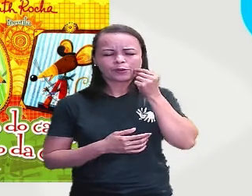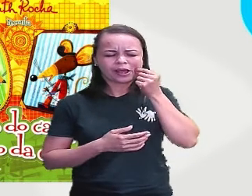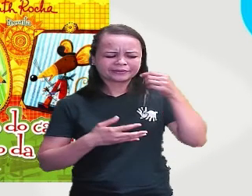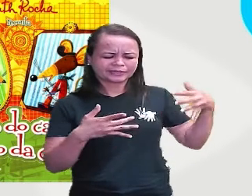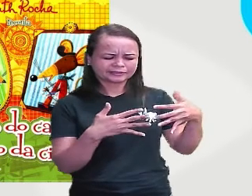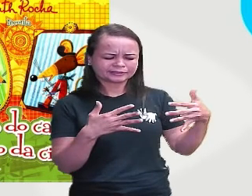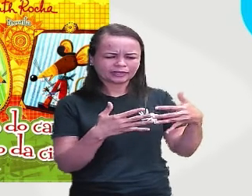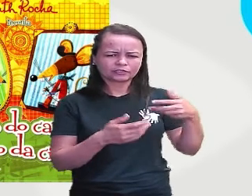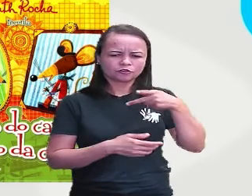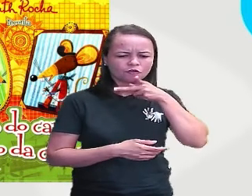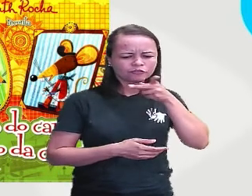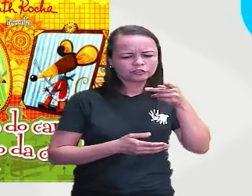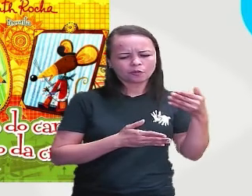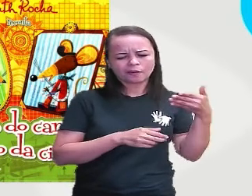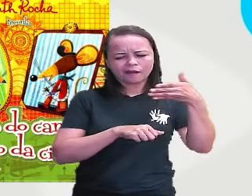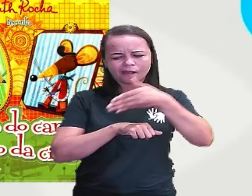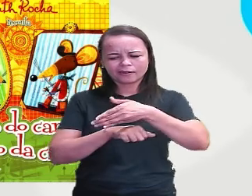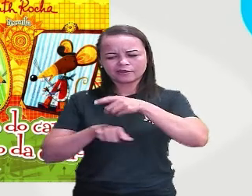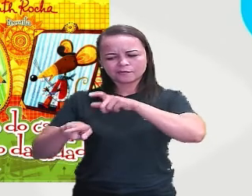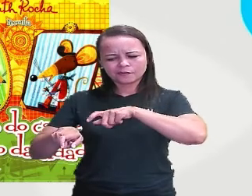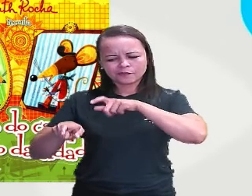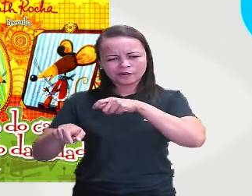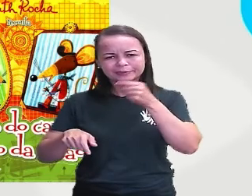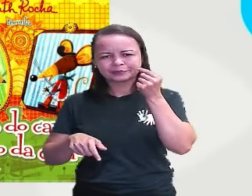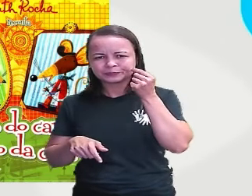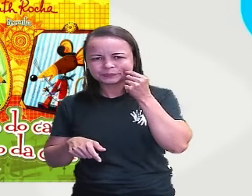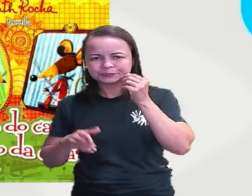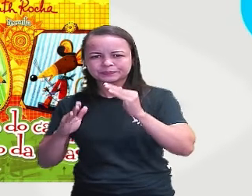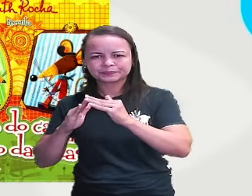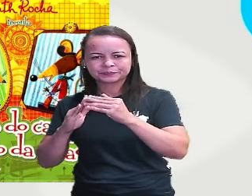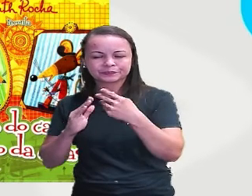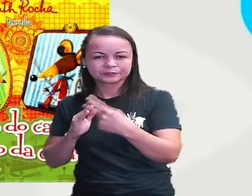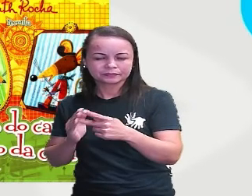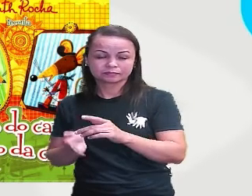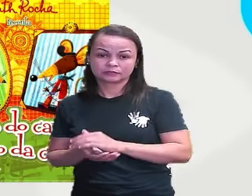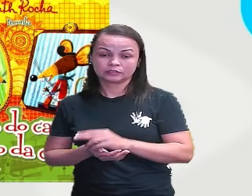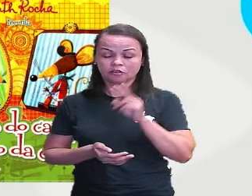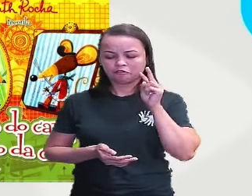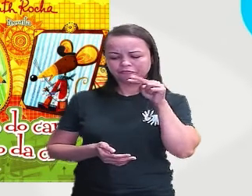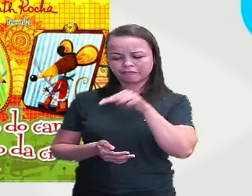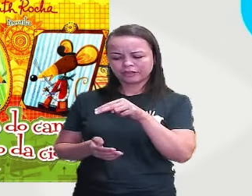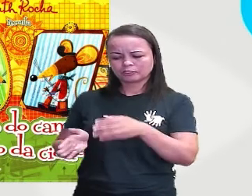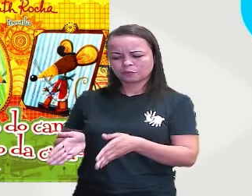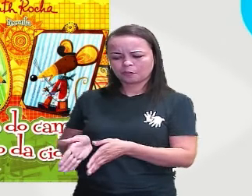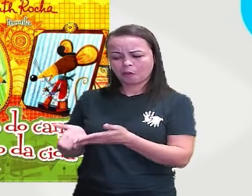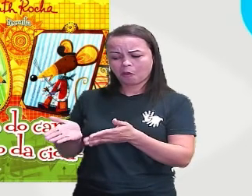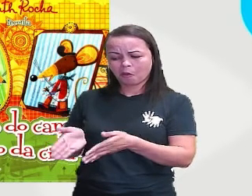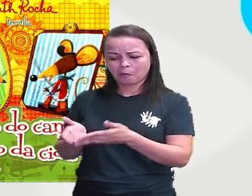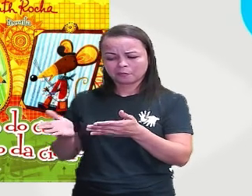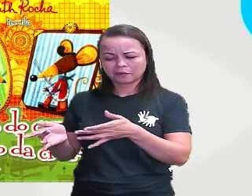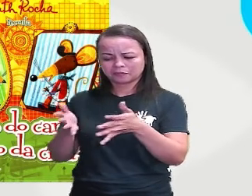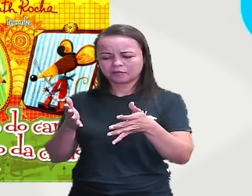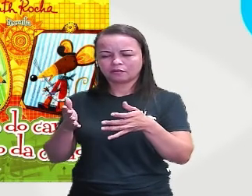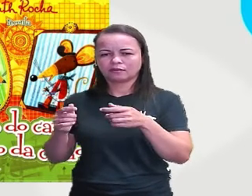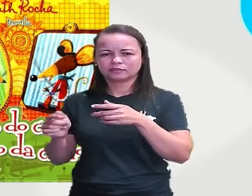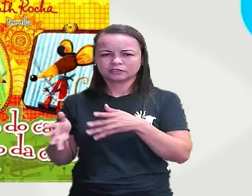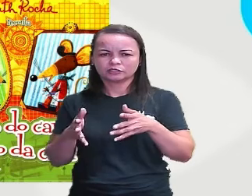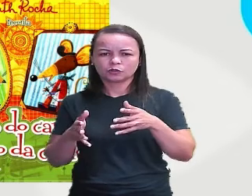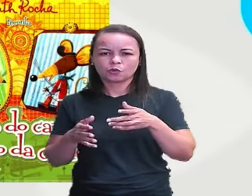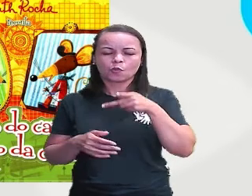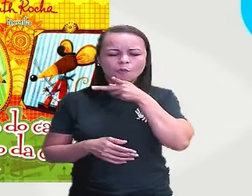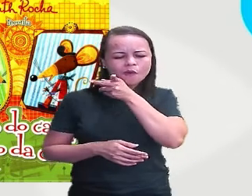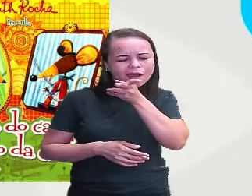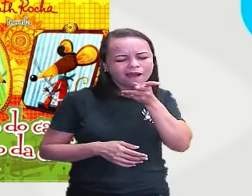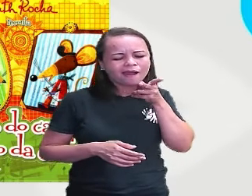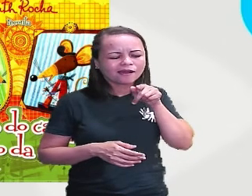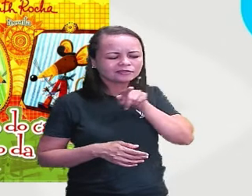rato do campo. Vendo que seu companheiro vivia pobremente de raízes e ervas, o rato da cidade convidou-o